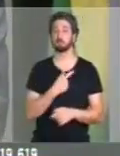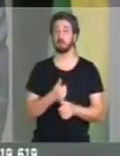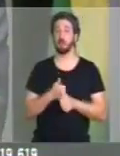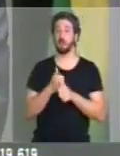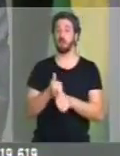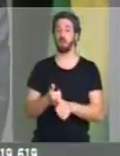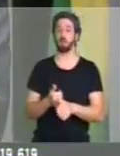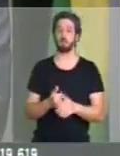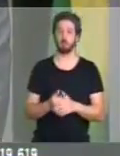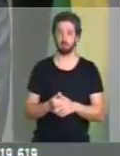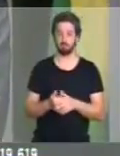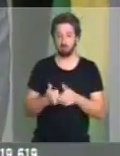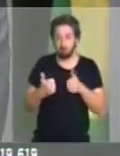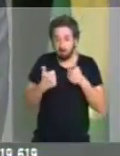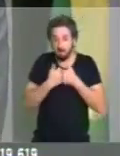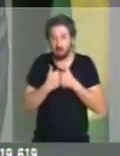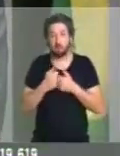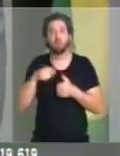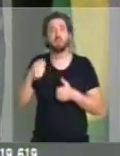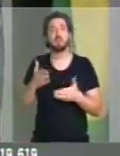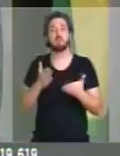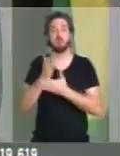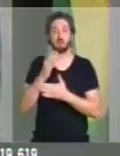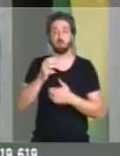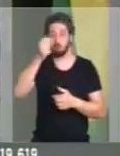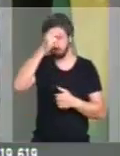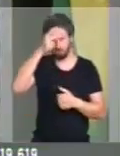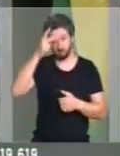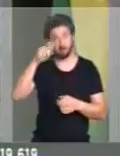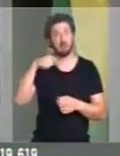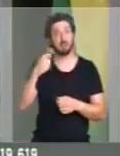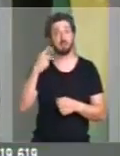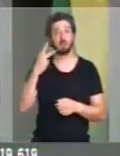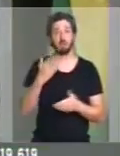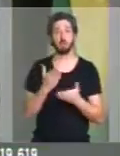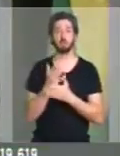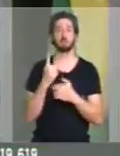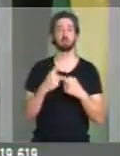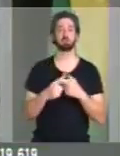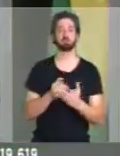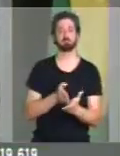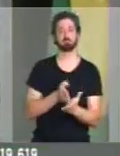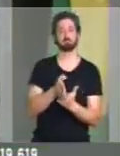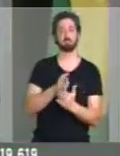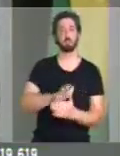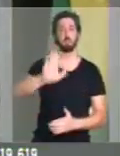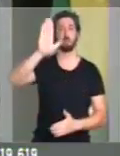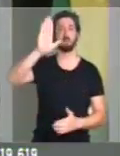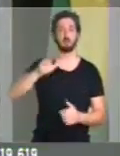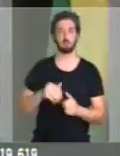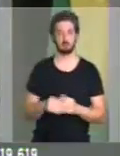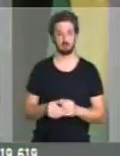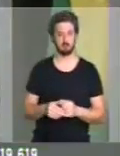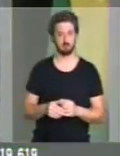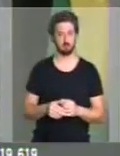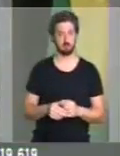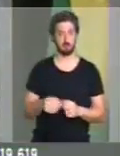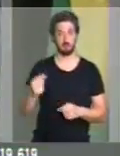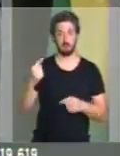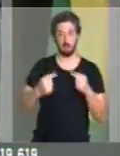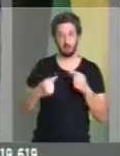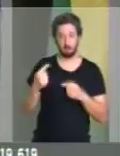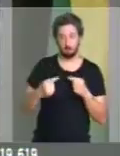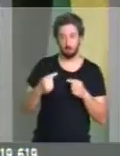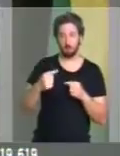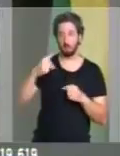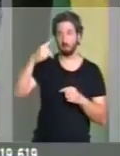acompanhar agora, de perto, esses que foram eleitos, prefeitos e vereadores, para que cumpram as suas promessas, para que façam a política com